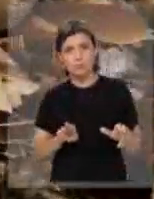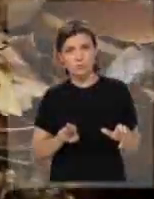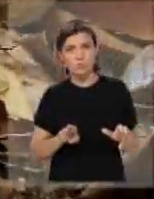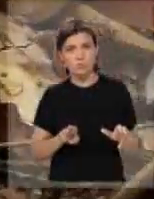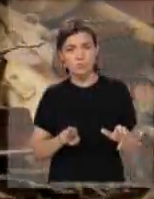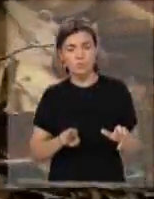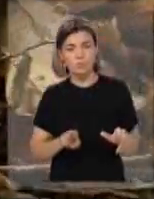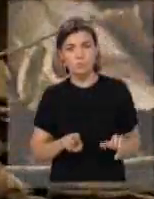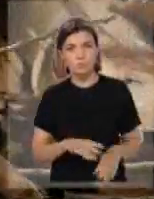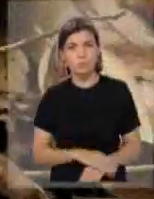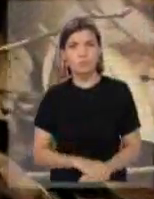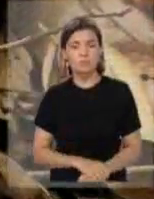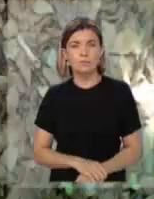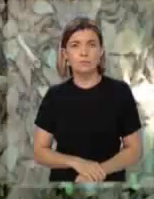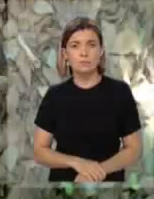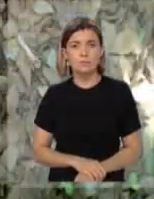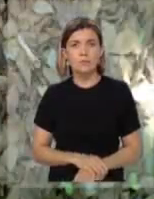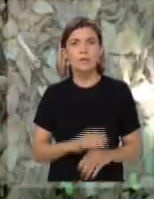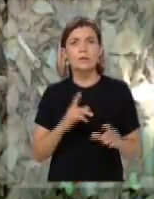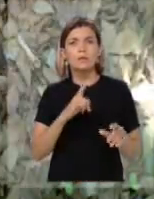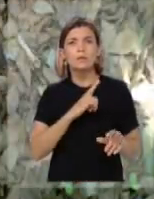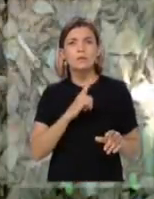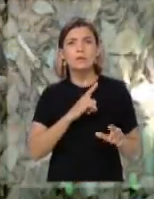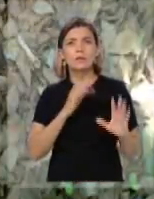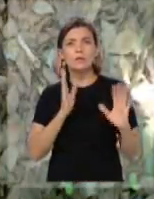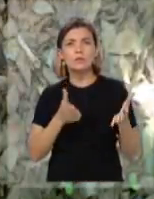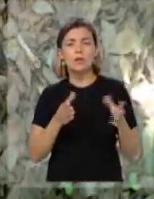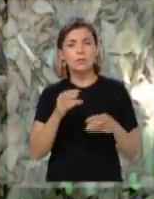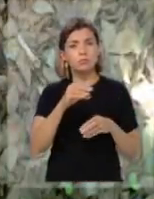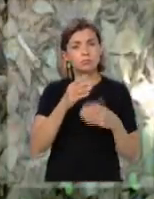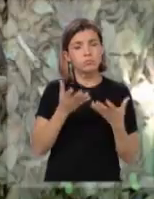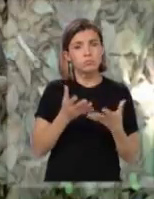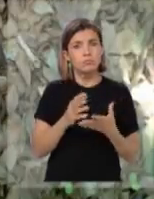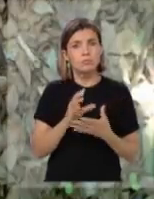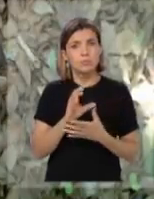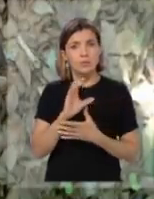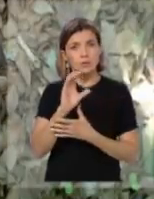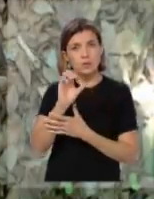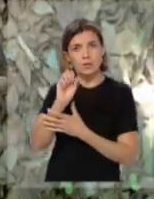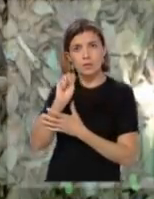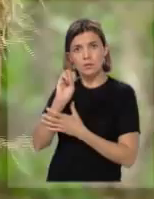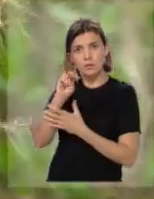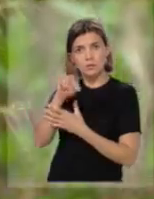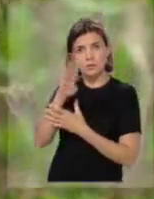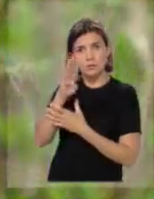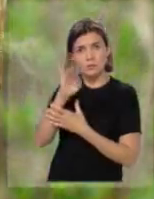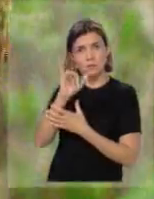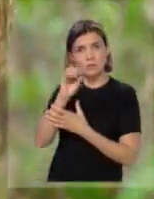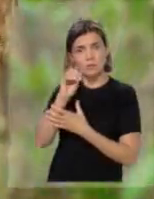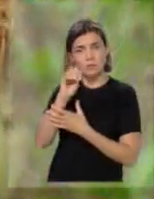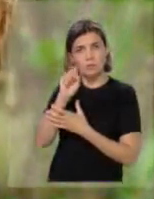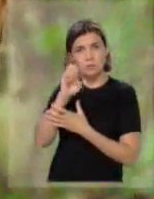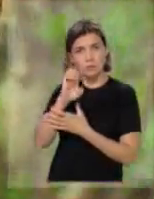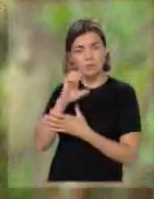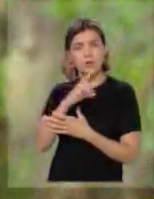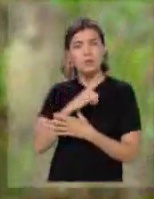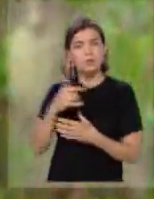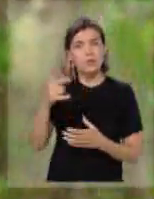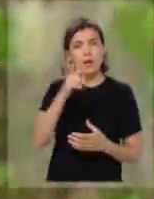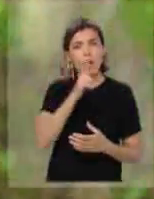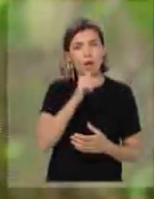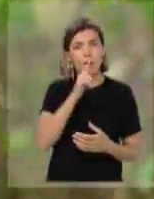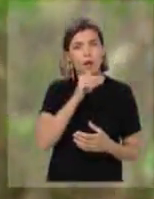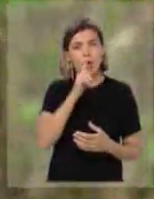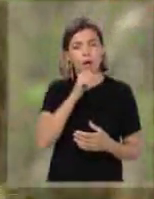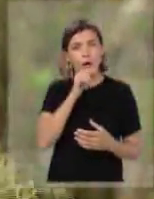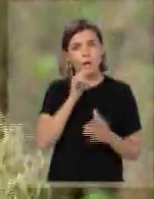podem se associar com outros organismos, num processo chamado de simbiose. Os líquens, por exemplo, são